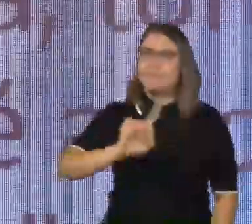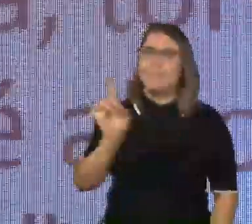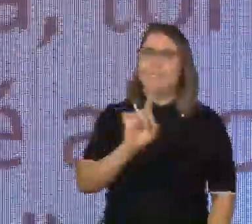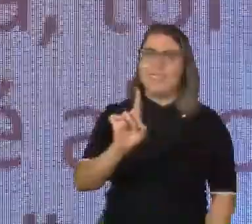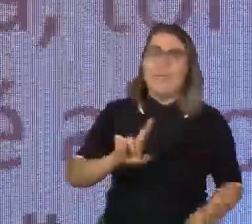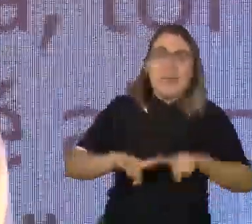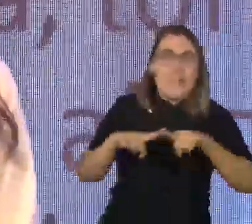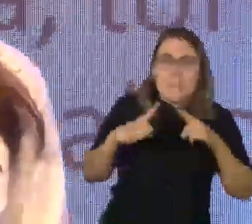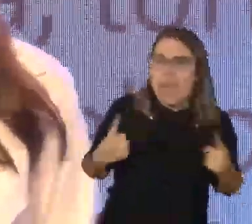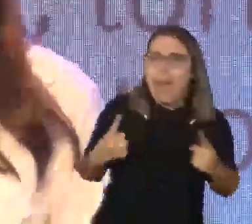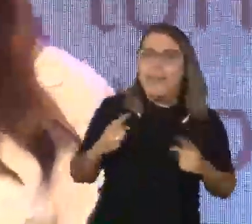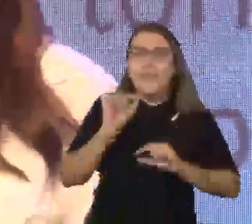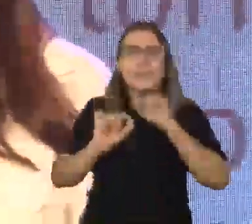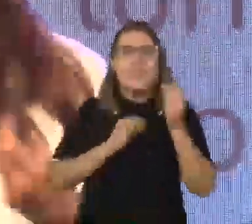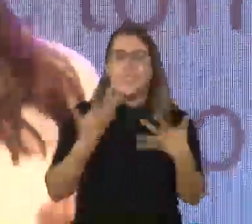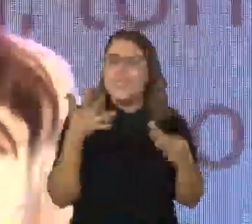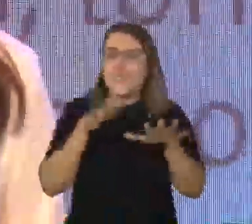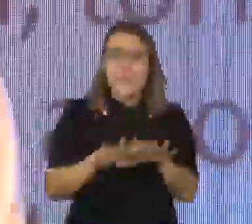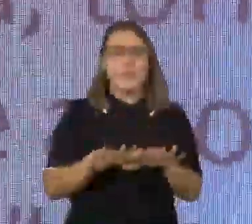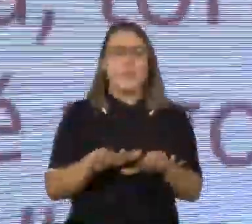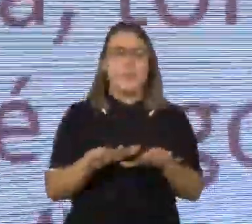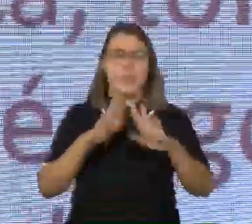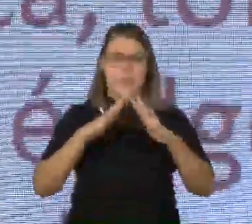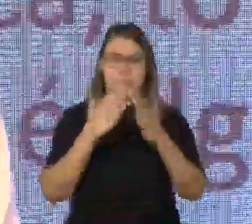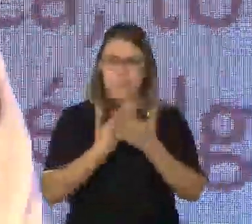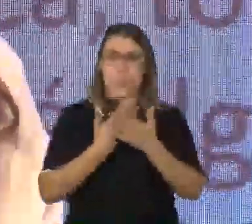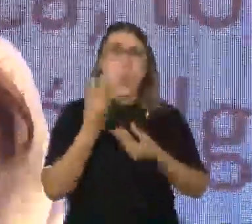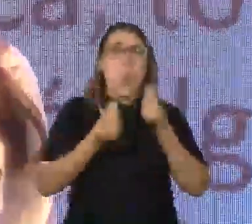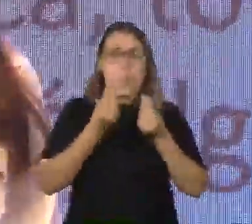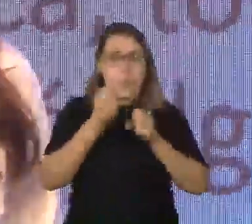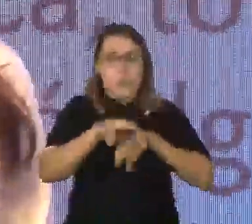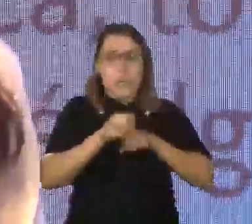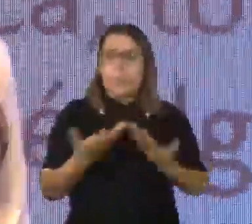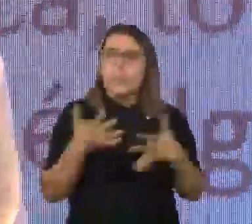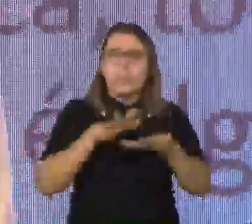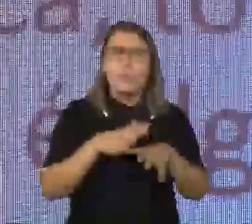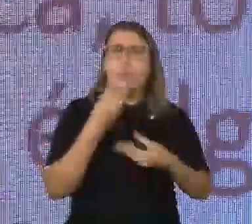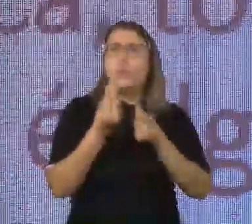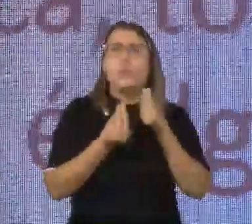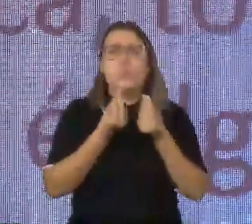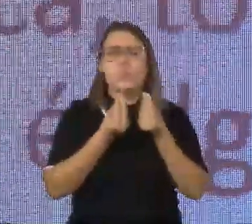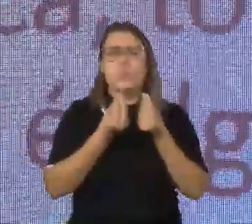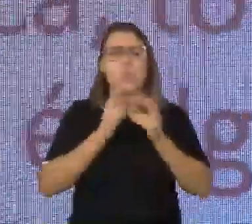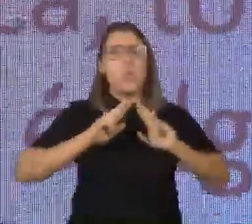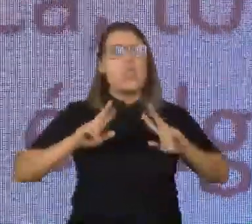Mas os paradigmas da educação inclusiva mudaram ao longo dos anos. Carola, o que é